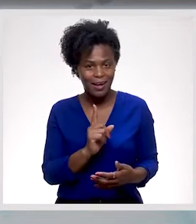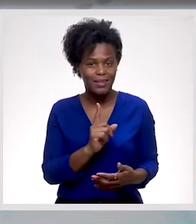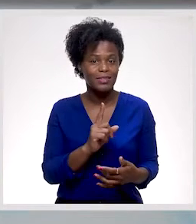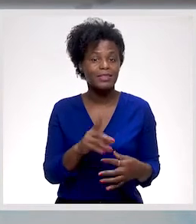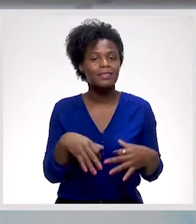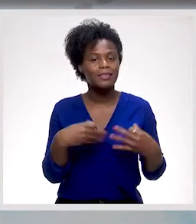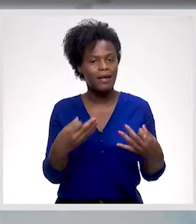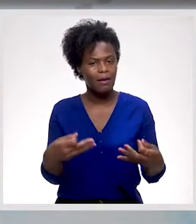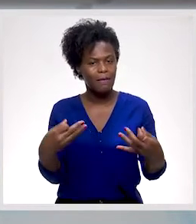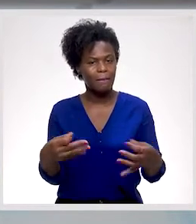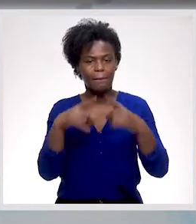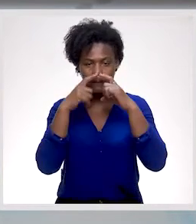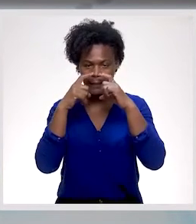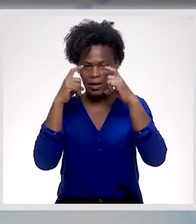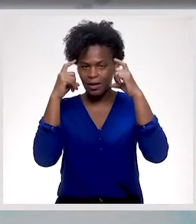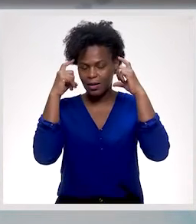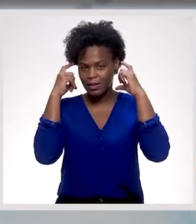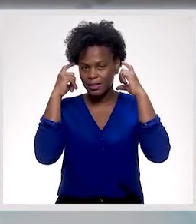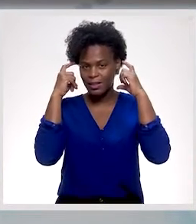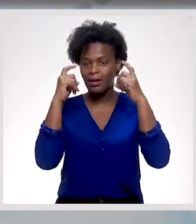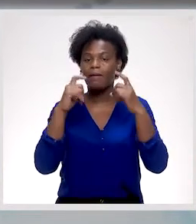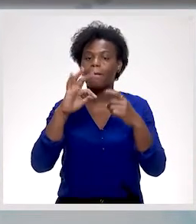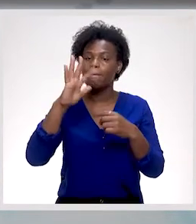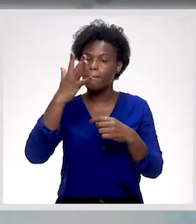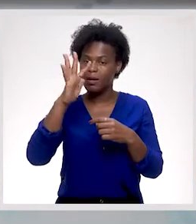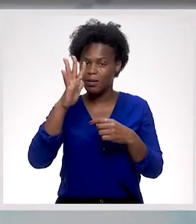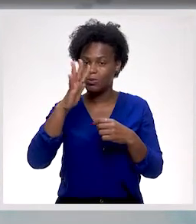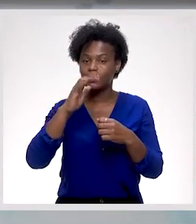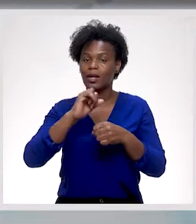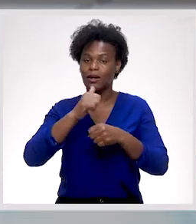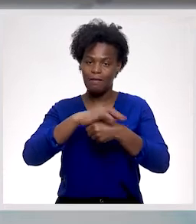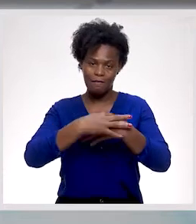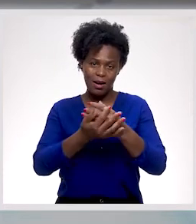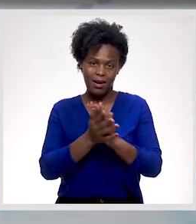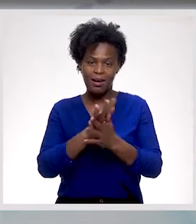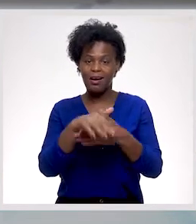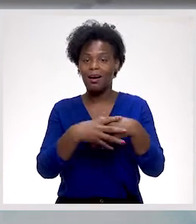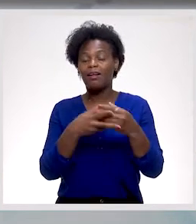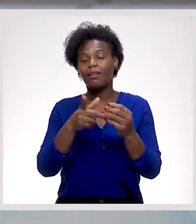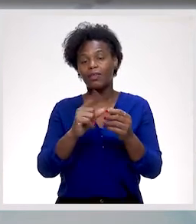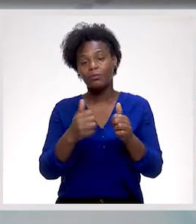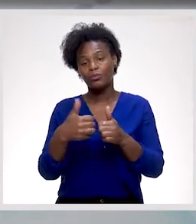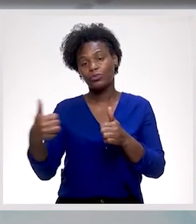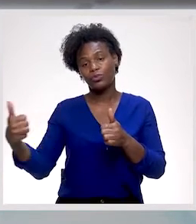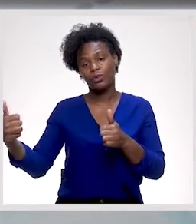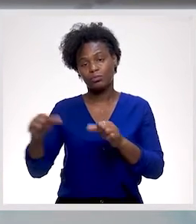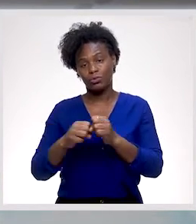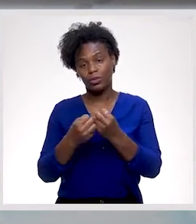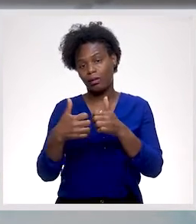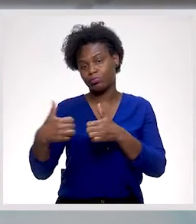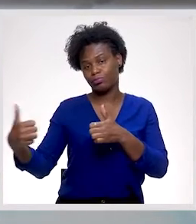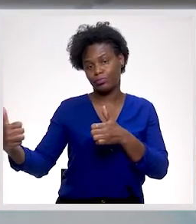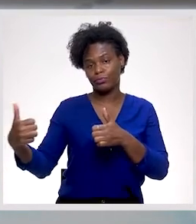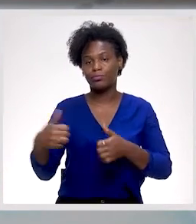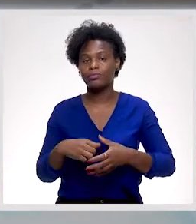utilizar máscaras, de lavar as mãos e de manter o distanciamento